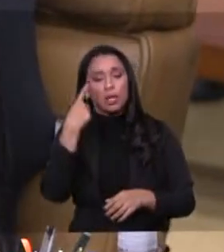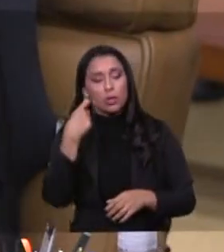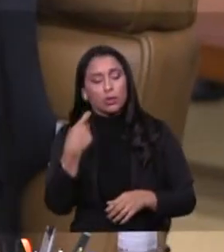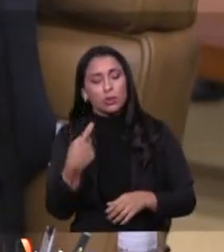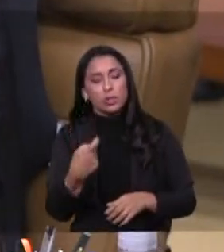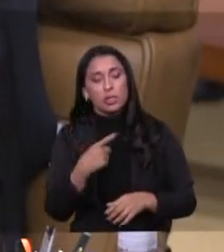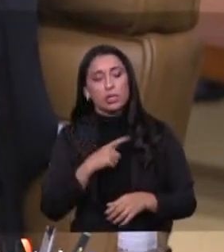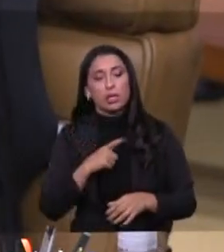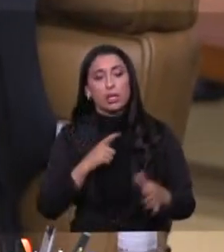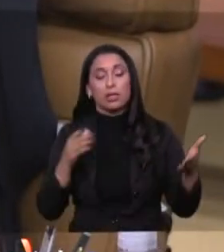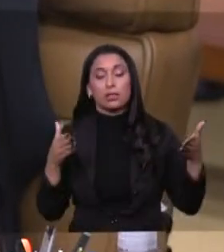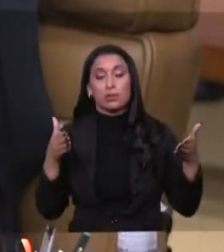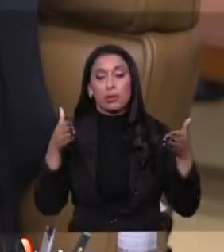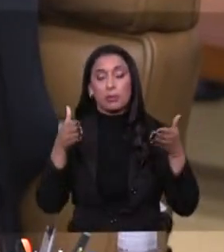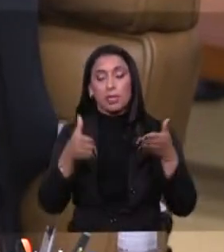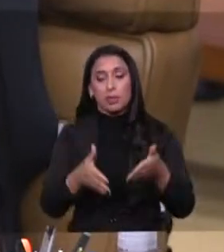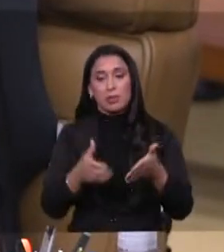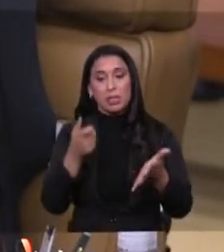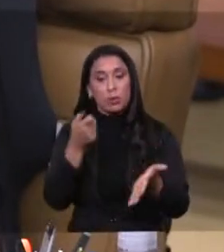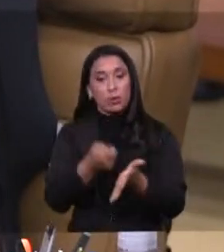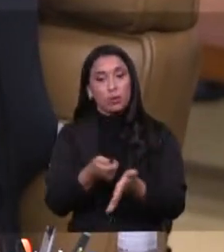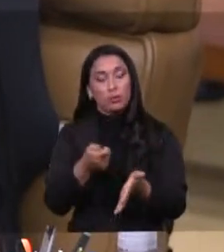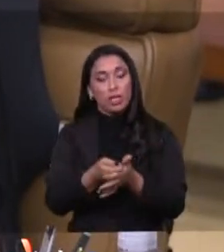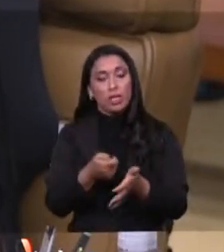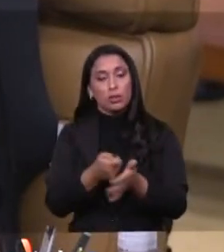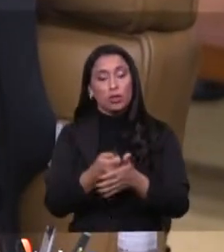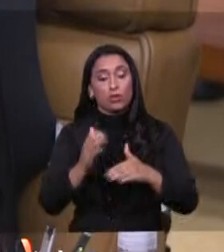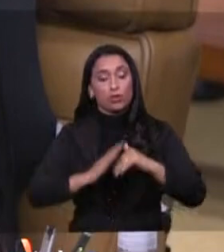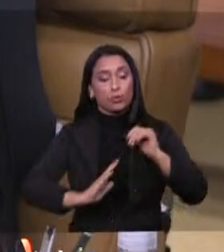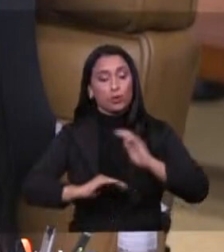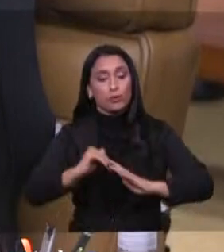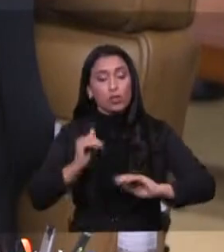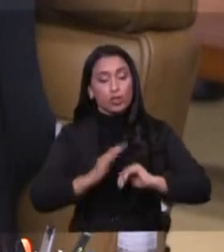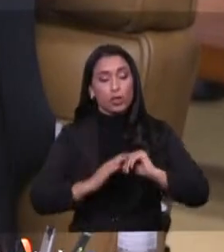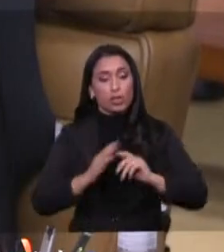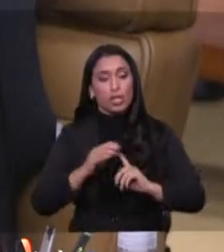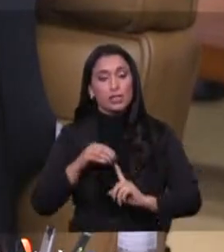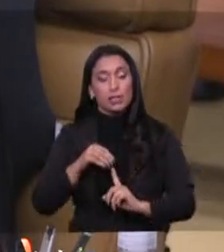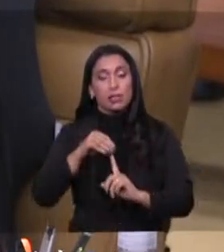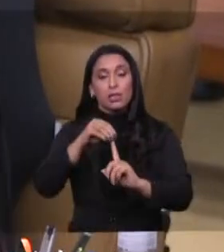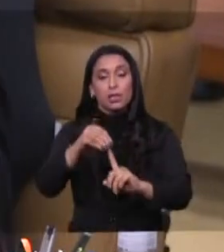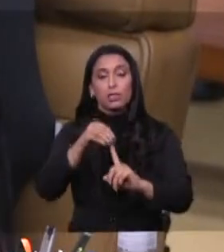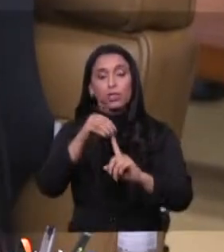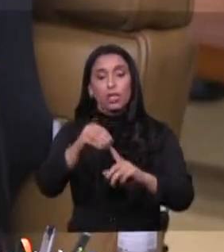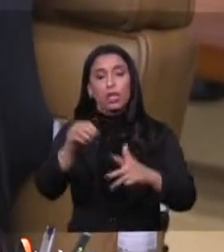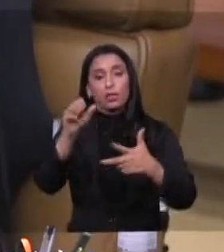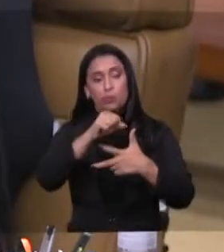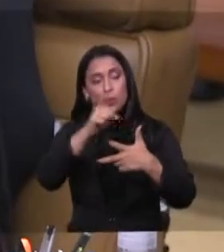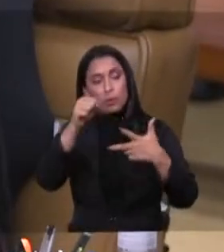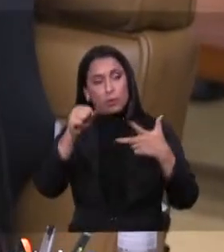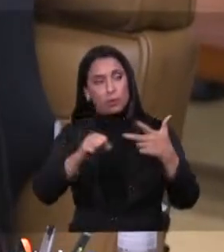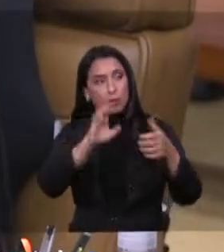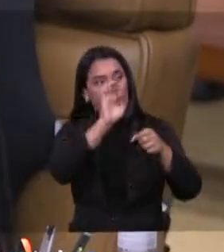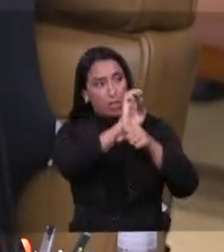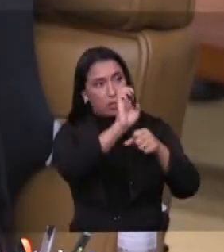interessadas, com a participação obrigatória de especialistas indicados pelos entes federativos